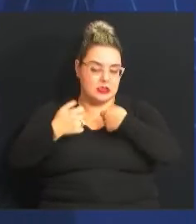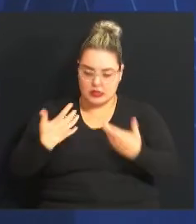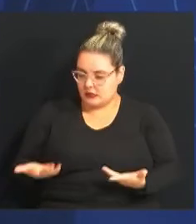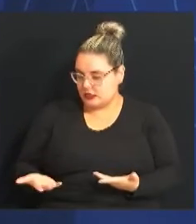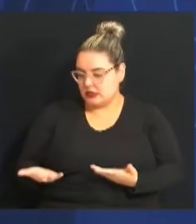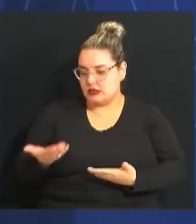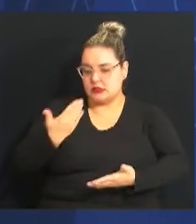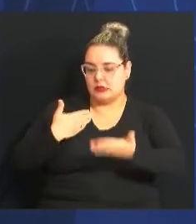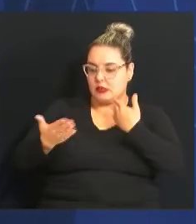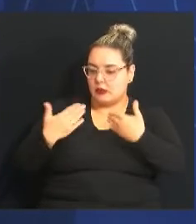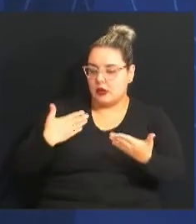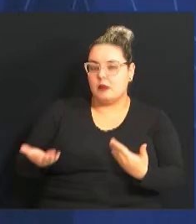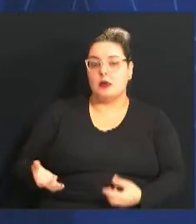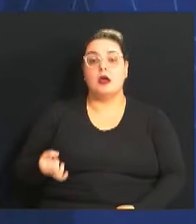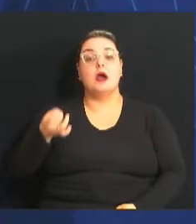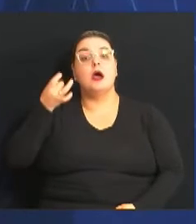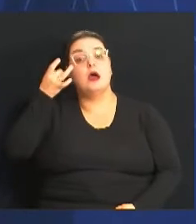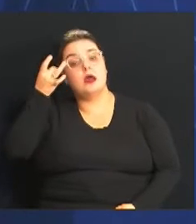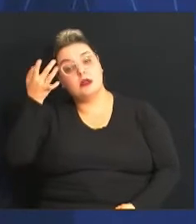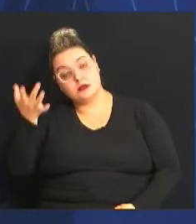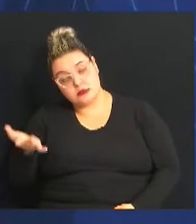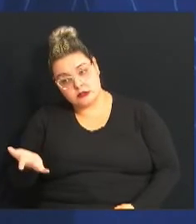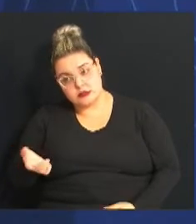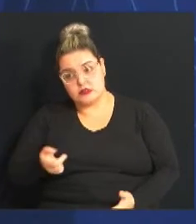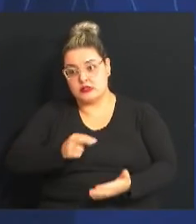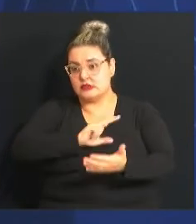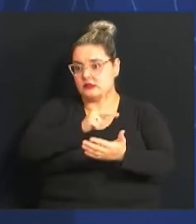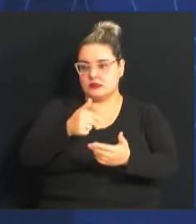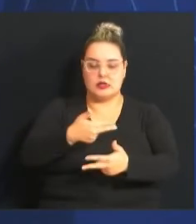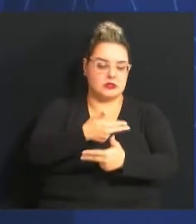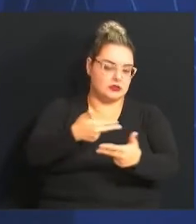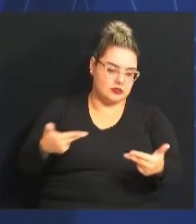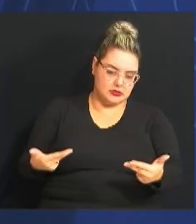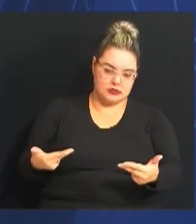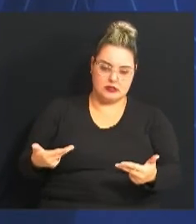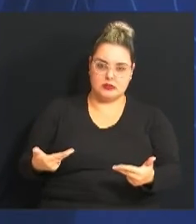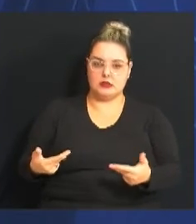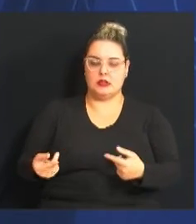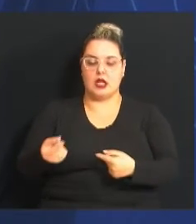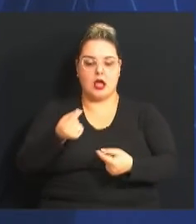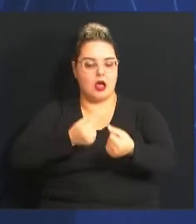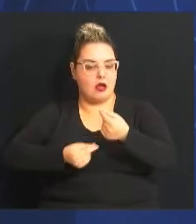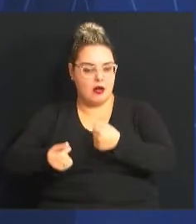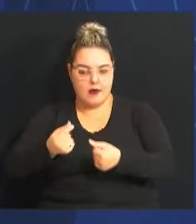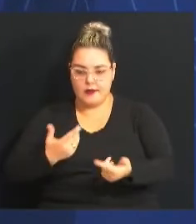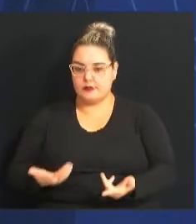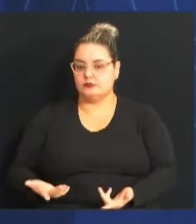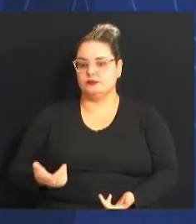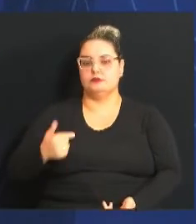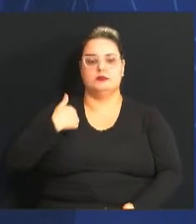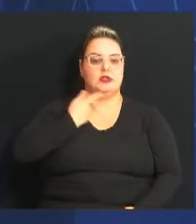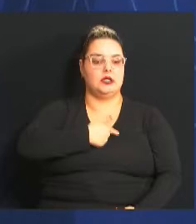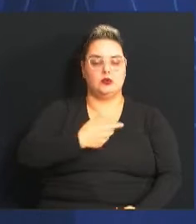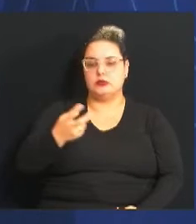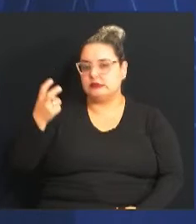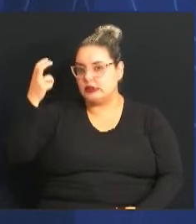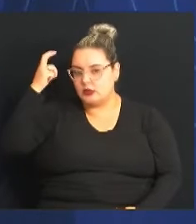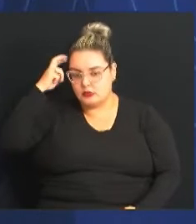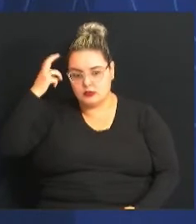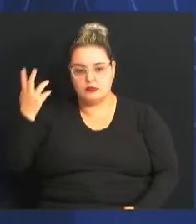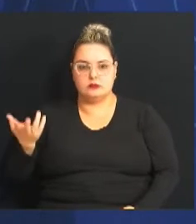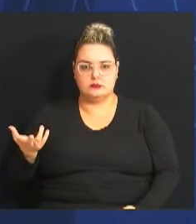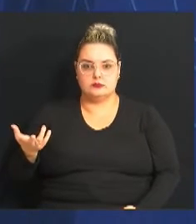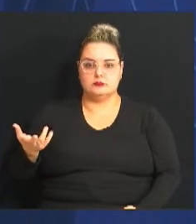facilita em muitos aspectos, desde a nossa economia mesmo para a nossa cultura, e o que a gente